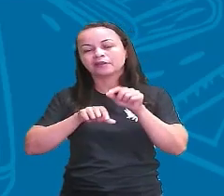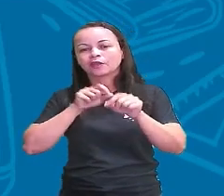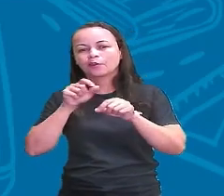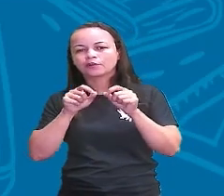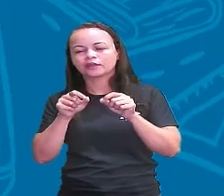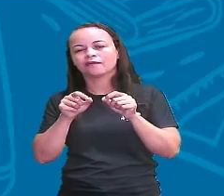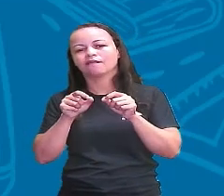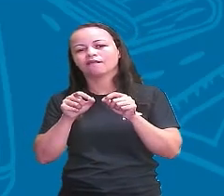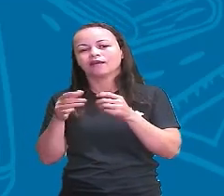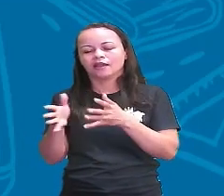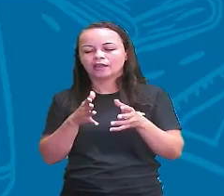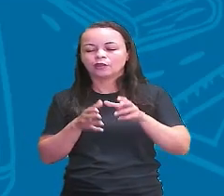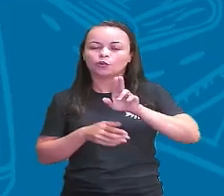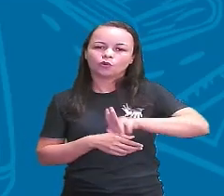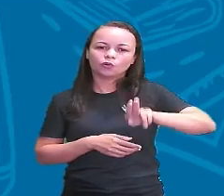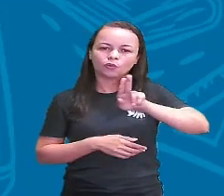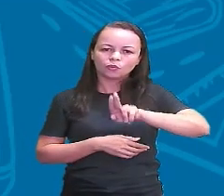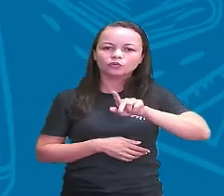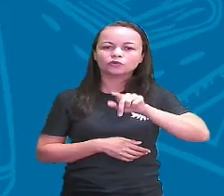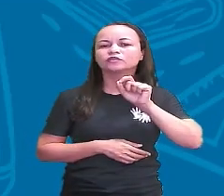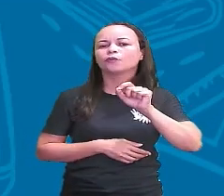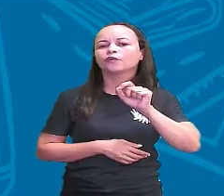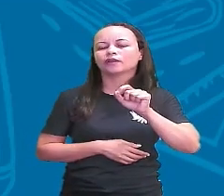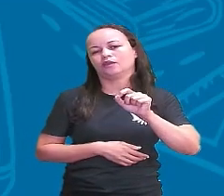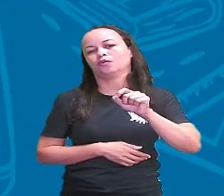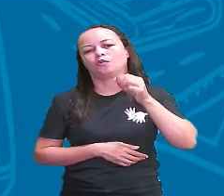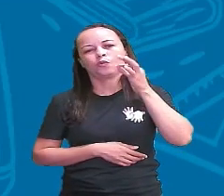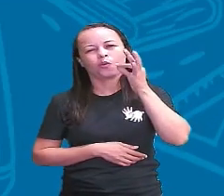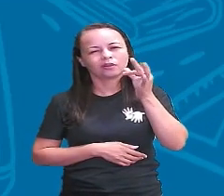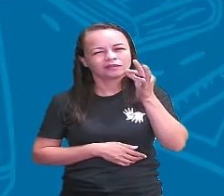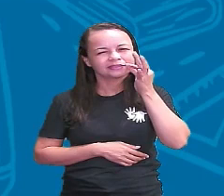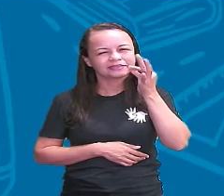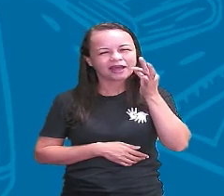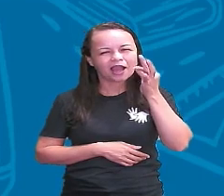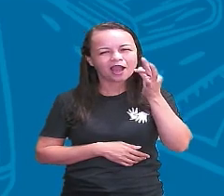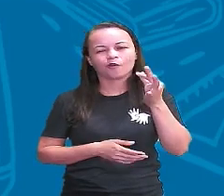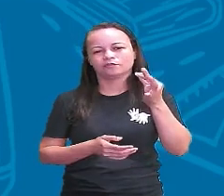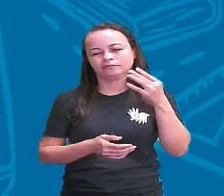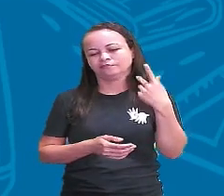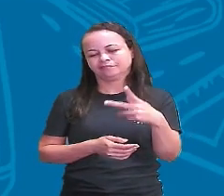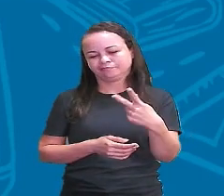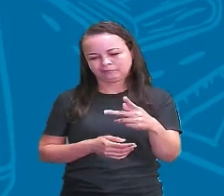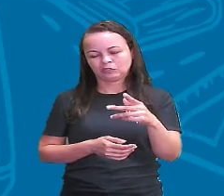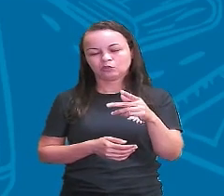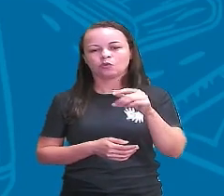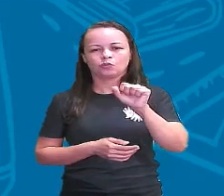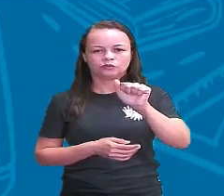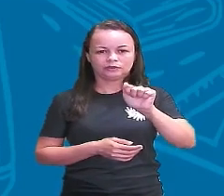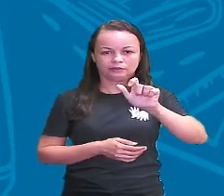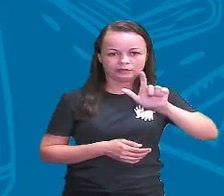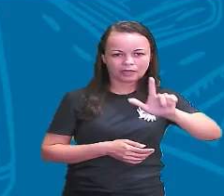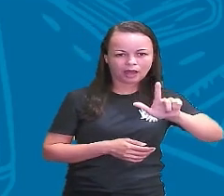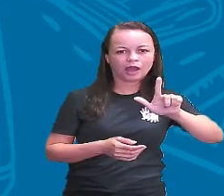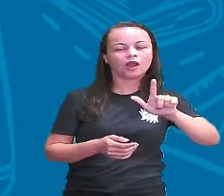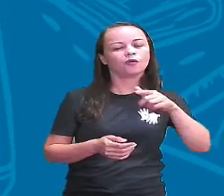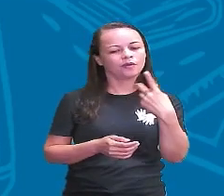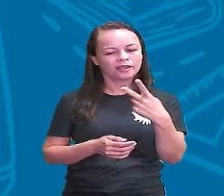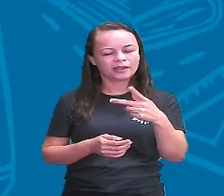a gente acaba utilizando o sal. E o sal também, certo? Ele é de